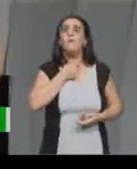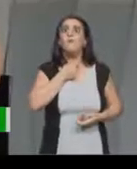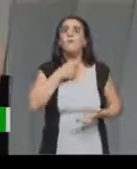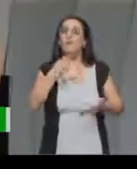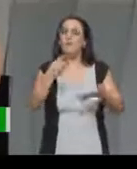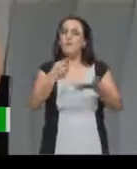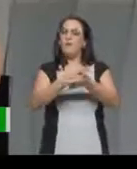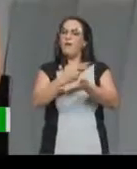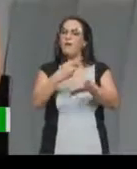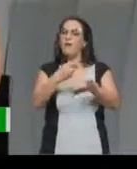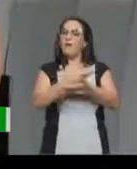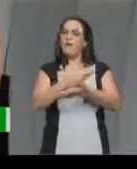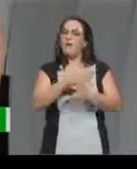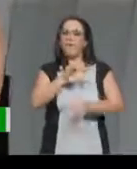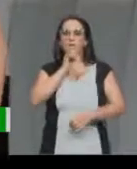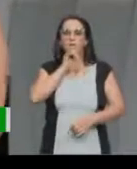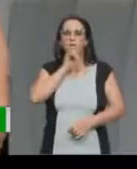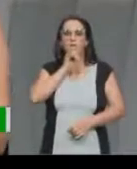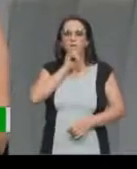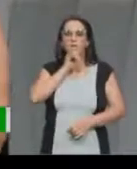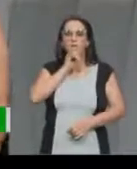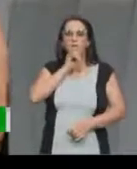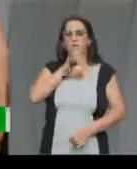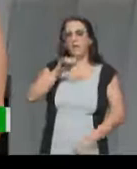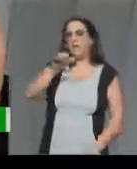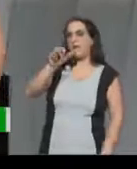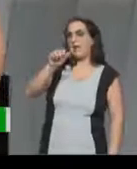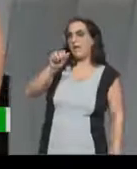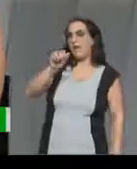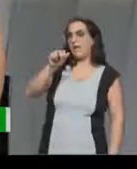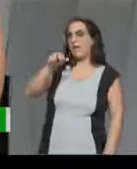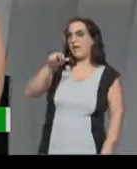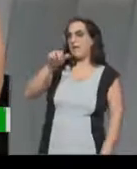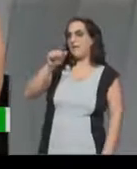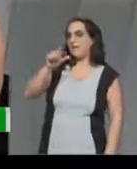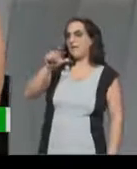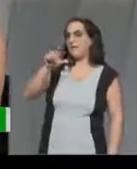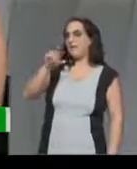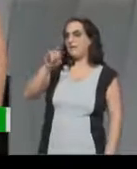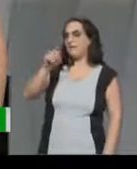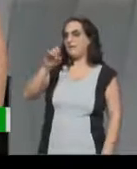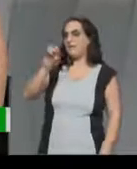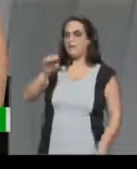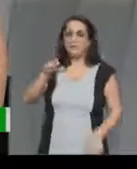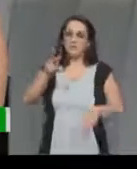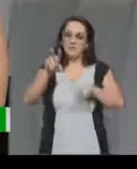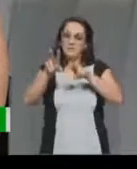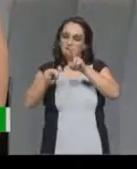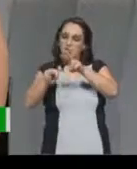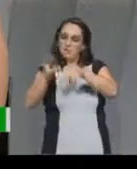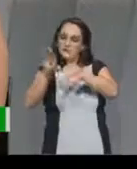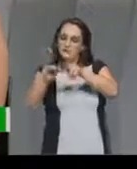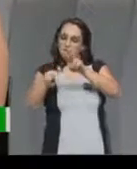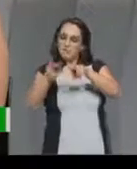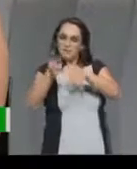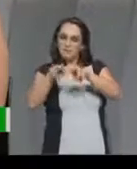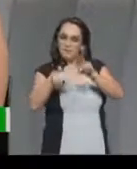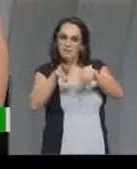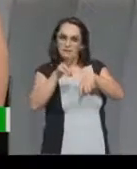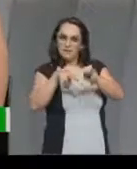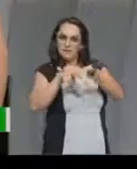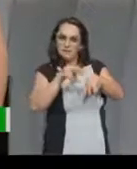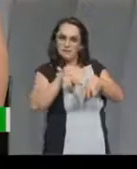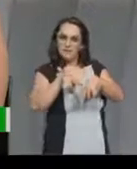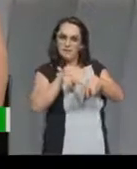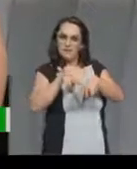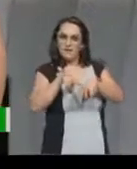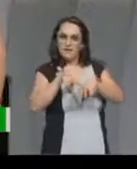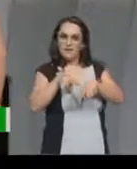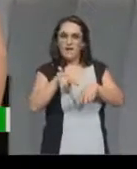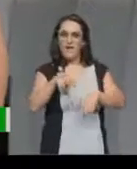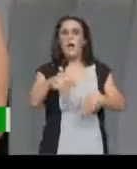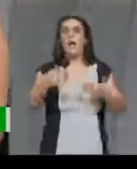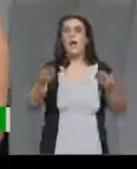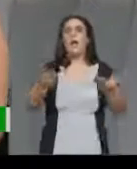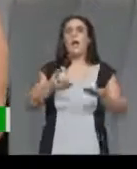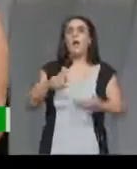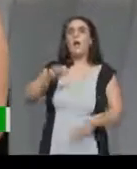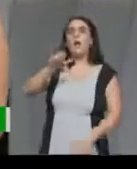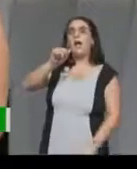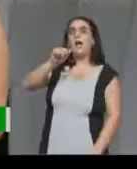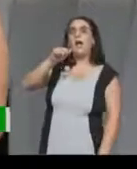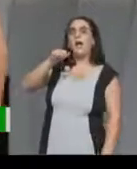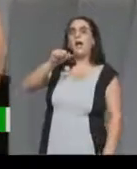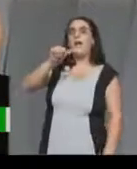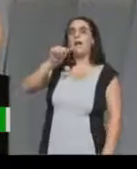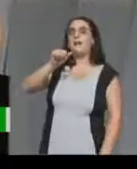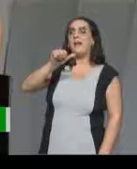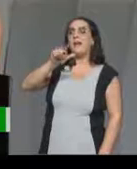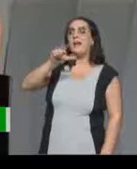digo análise, é um substantivo, é a análise. Se eu digo analise, aí é um verbo no imperativo, eu